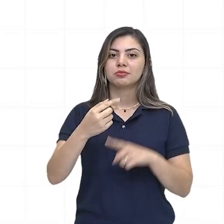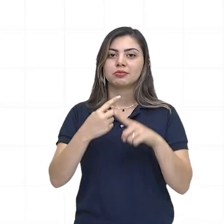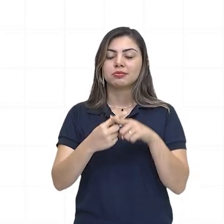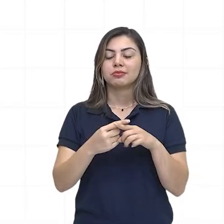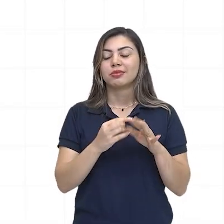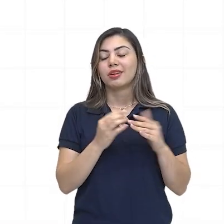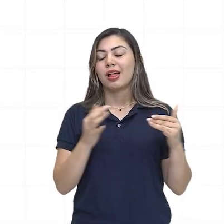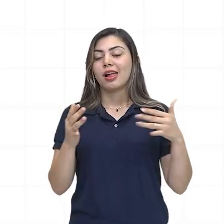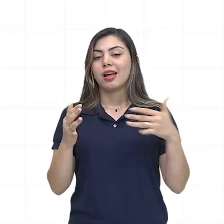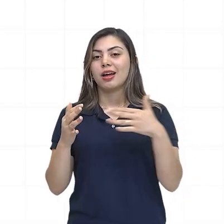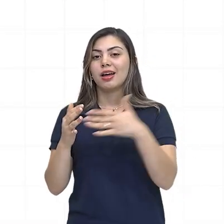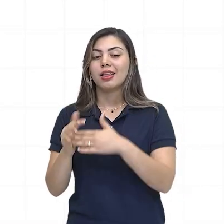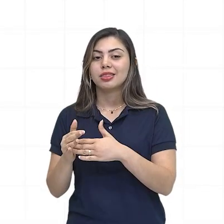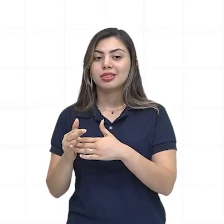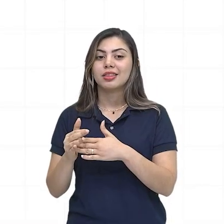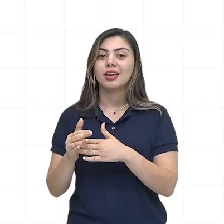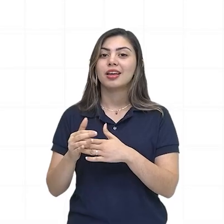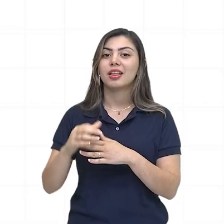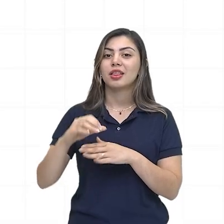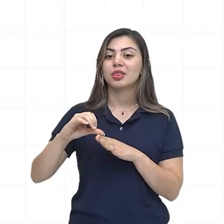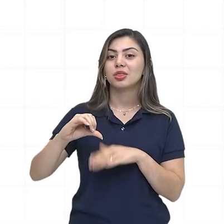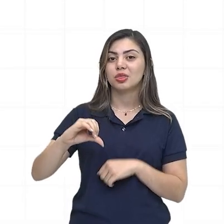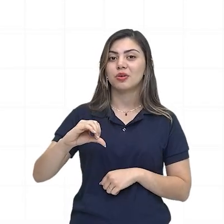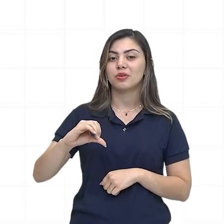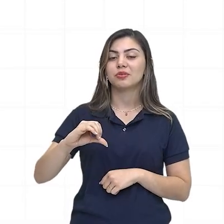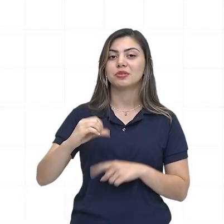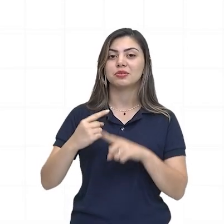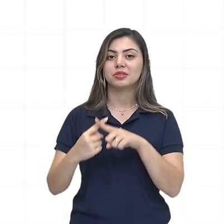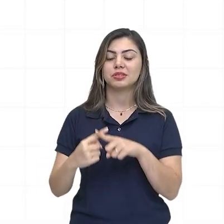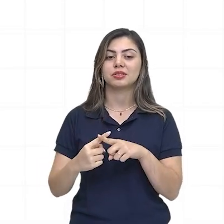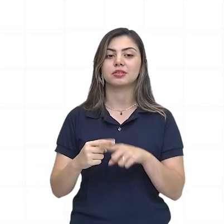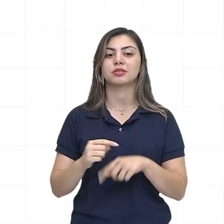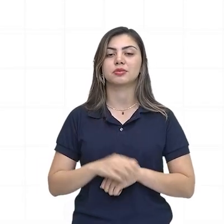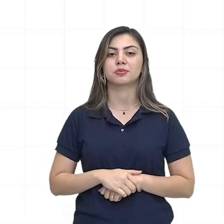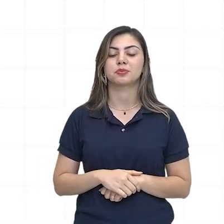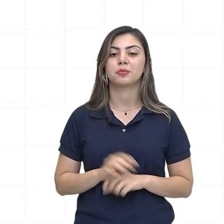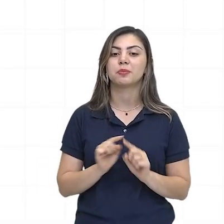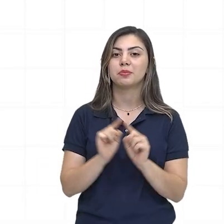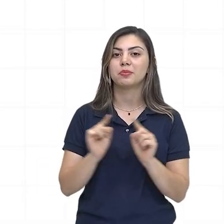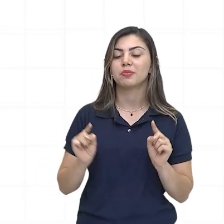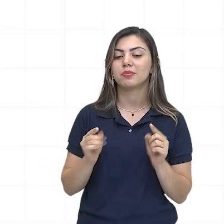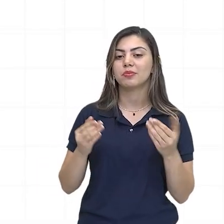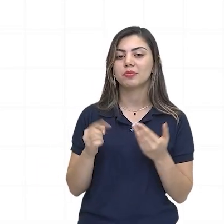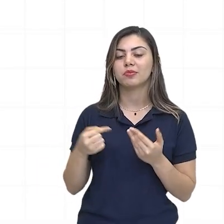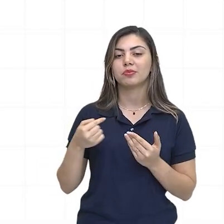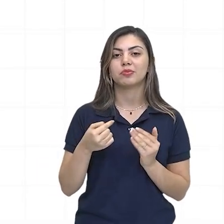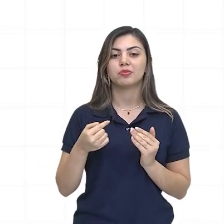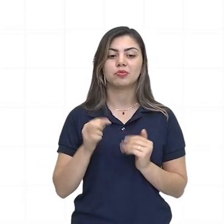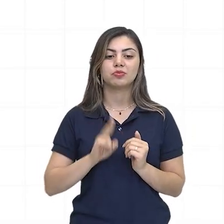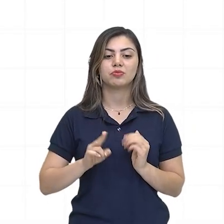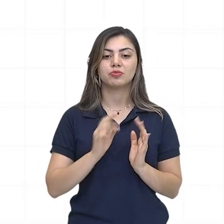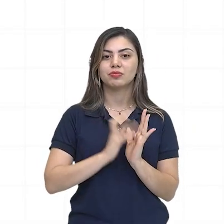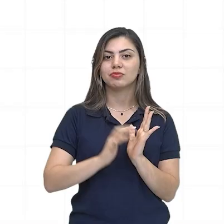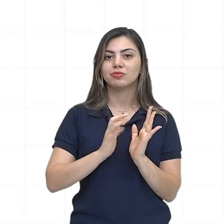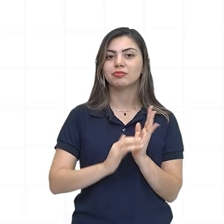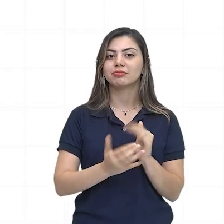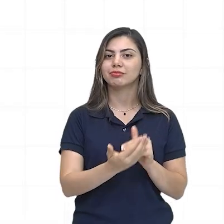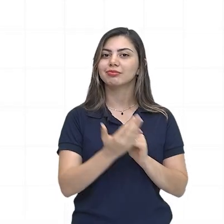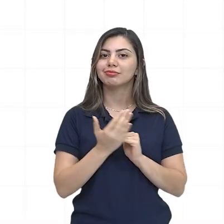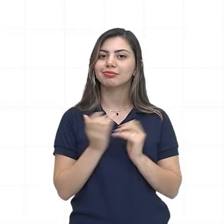2,7 até repetir o 2,7 9 vezes. Mas a calculadora científica, ela nos auxilia aqui,